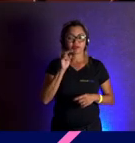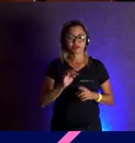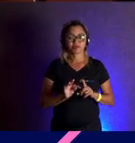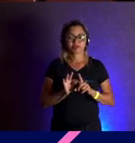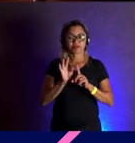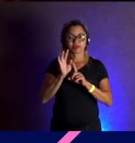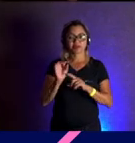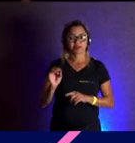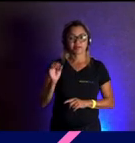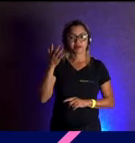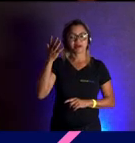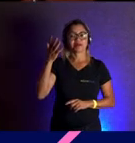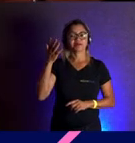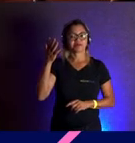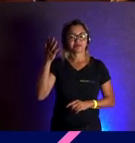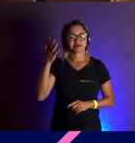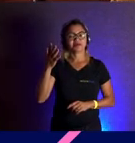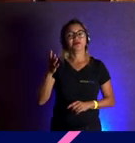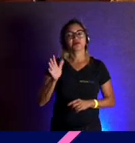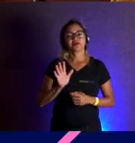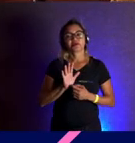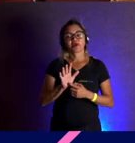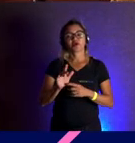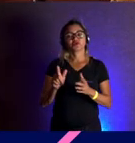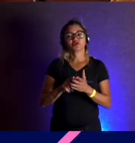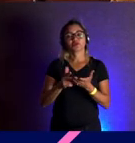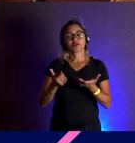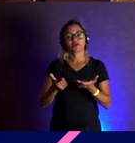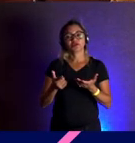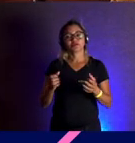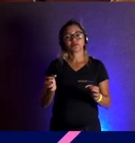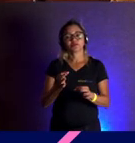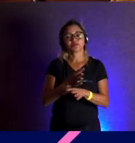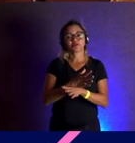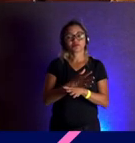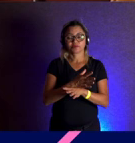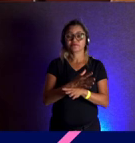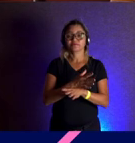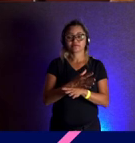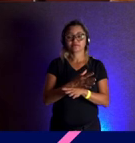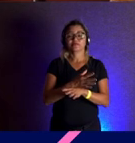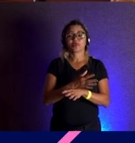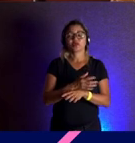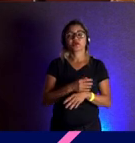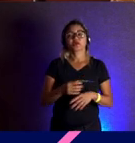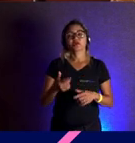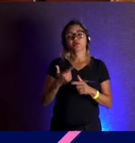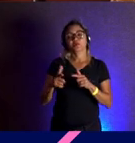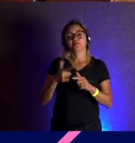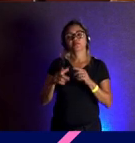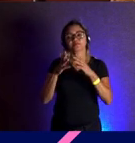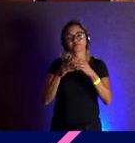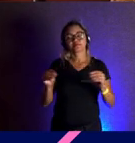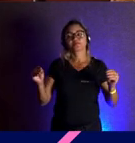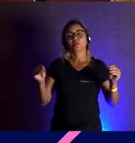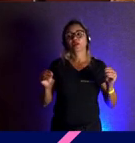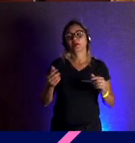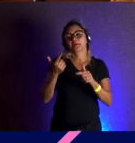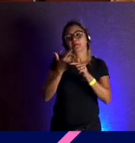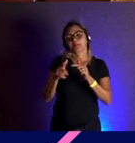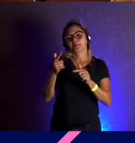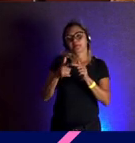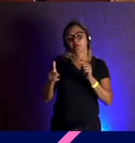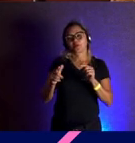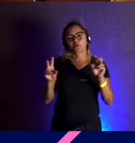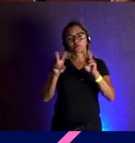climática não tenha muito, que é o jornalismo de soluções, que eu acho que a gente talvez esteja discutindo pouco